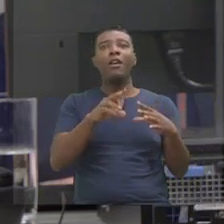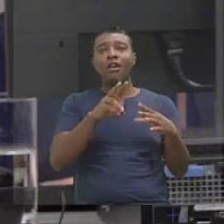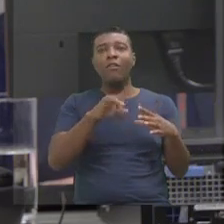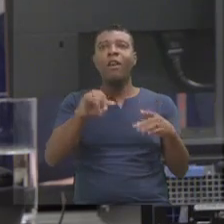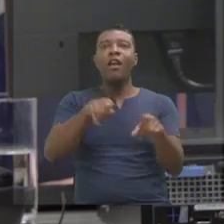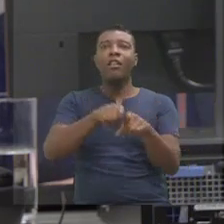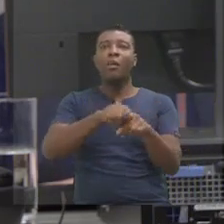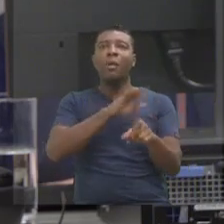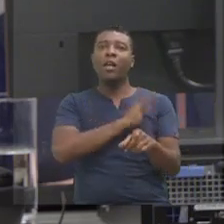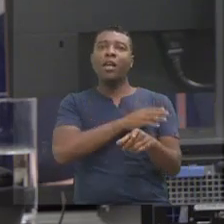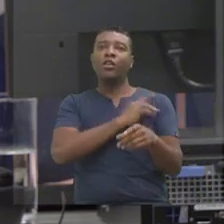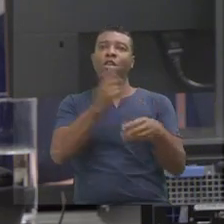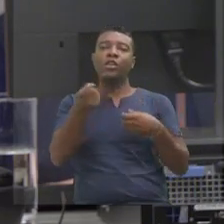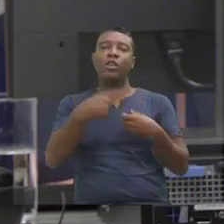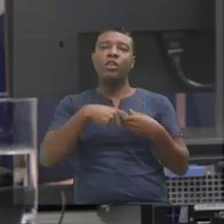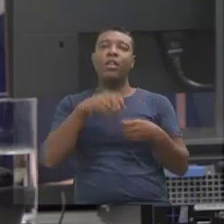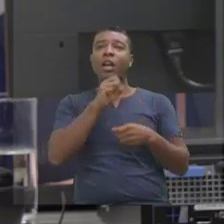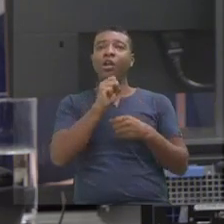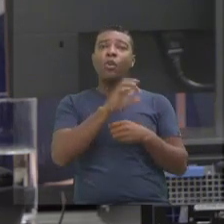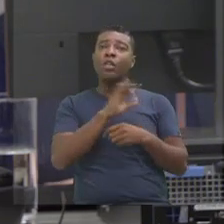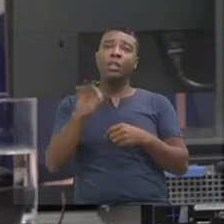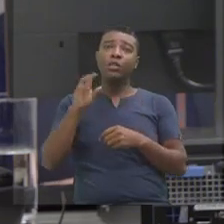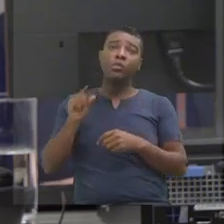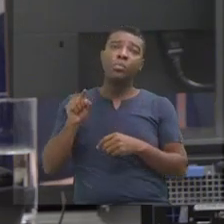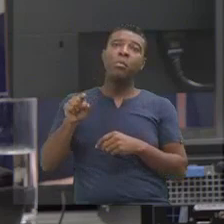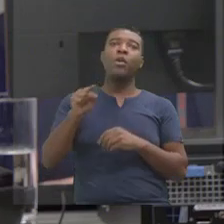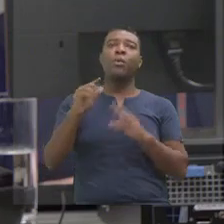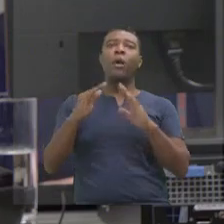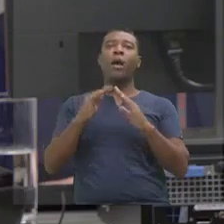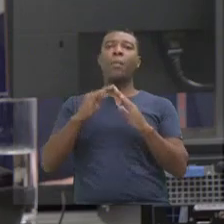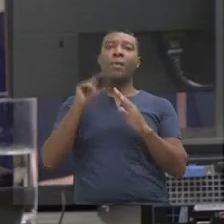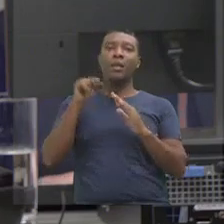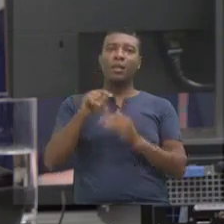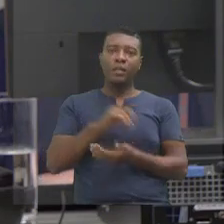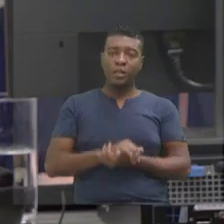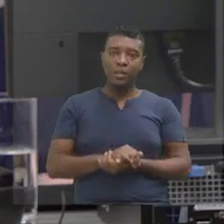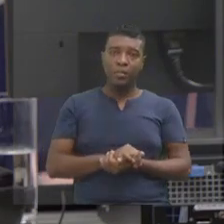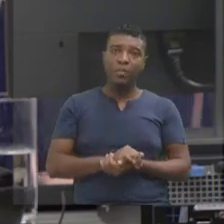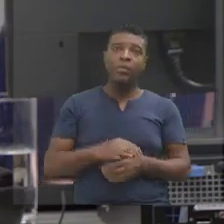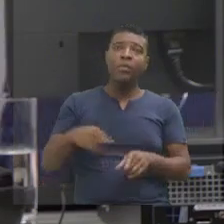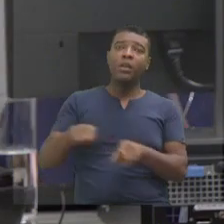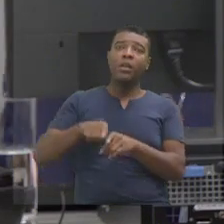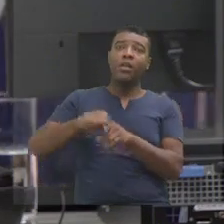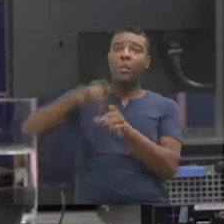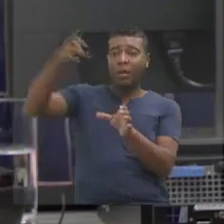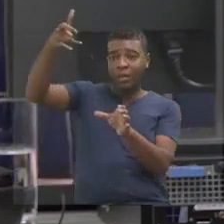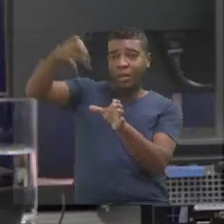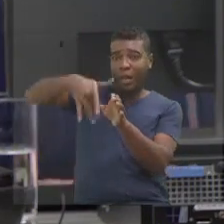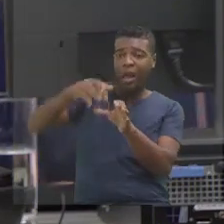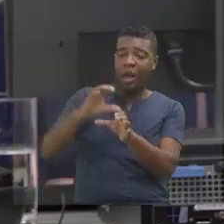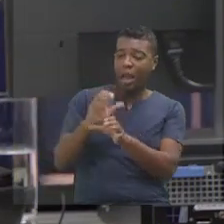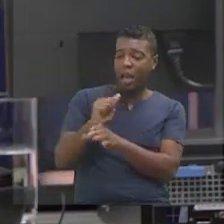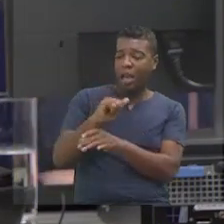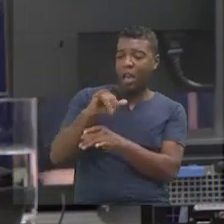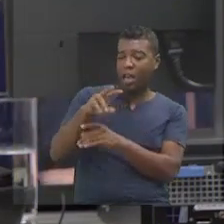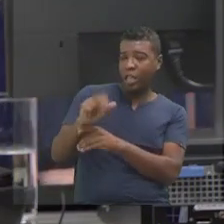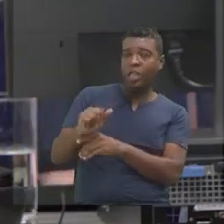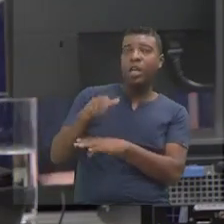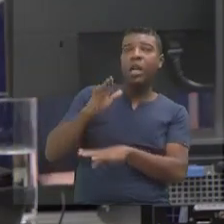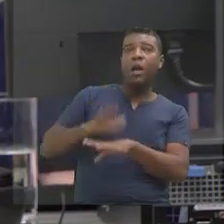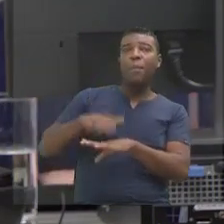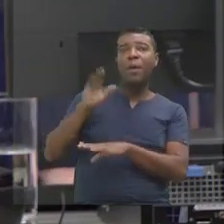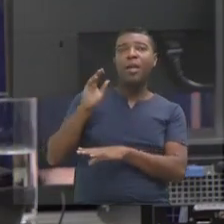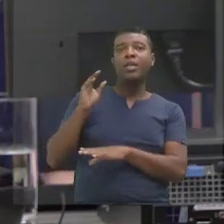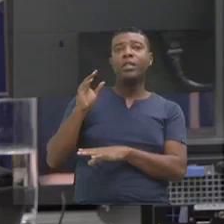estar atendendo mais de 800 mil habitantes nós temos também encaixa mais de 34 milhões de reais para expandir o Hospital